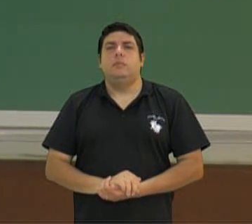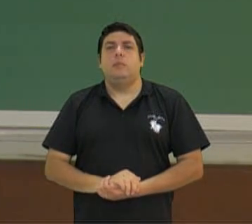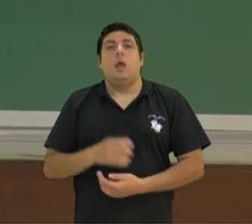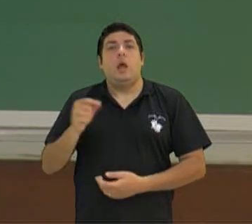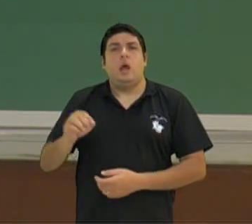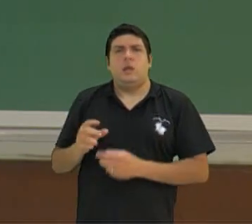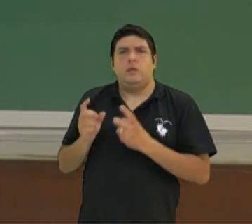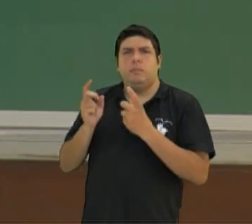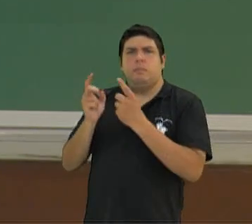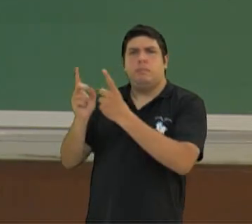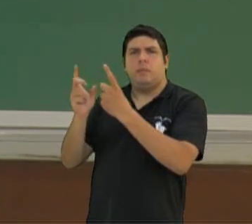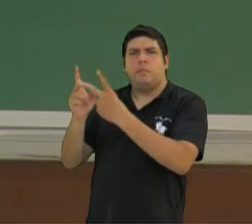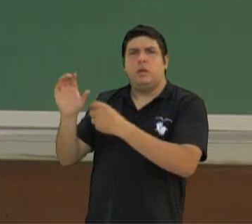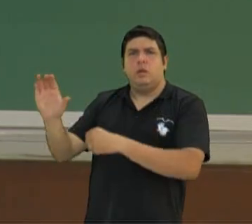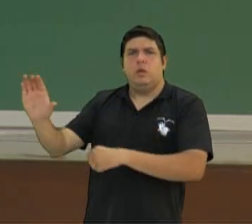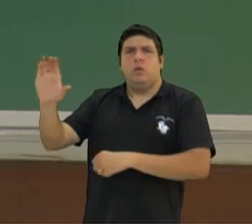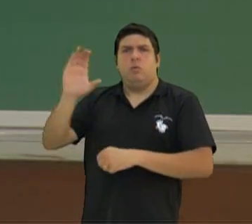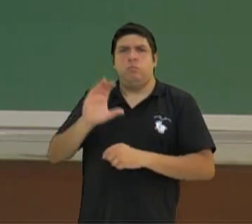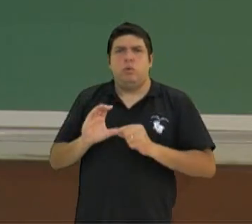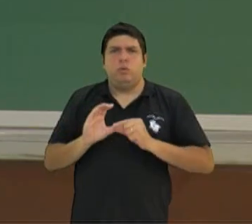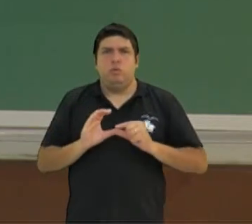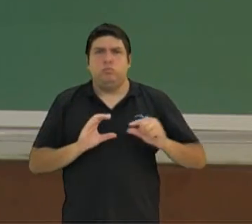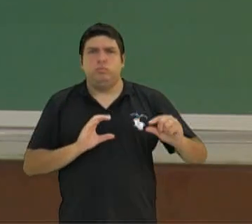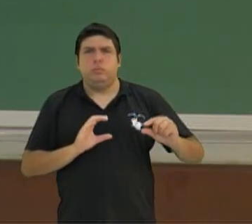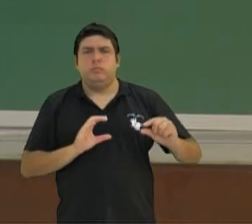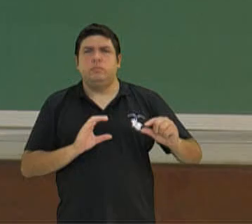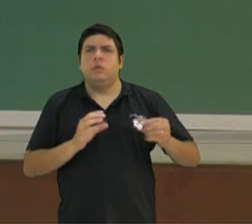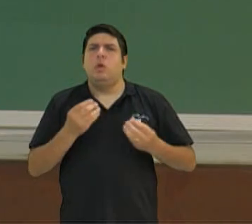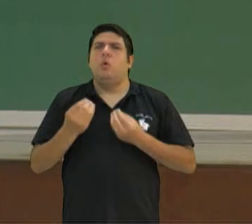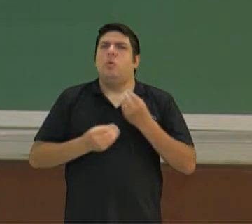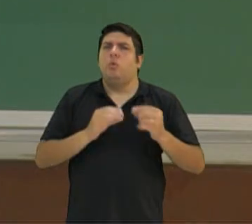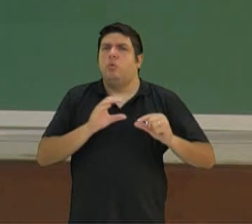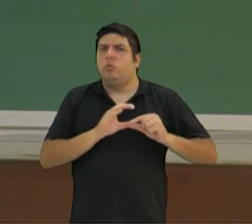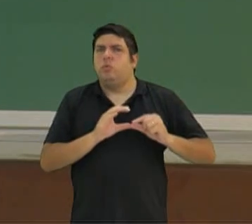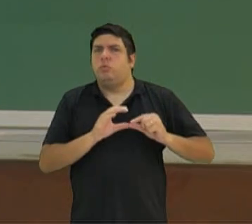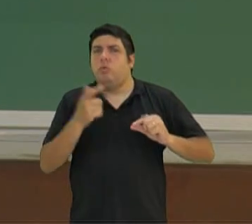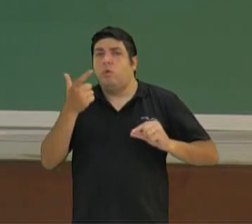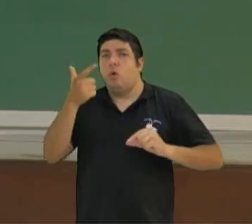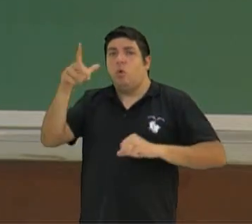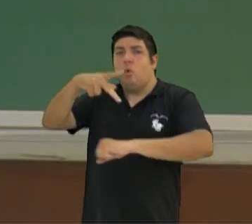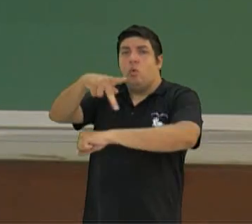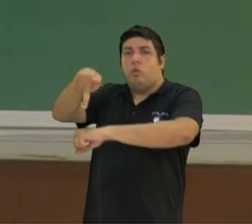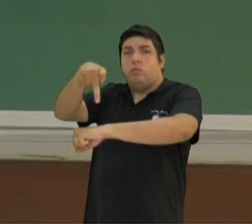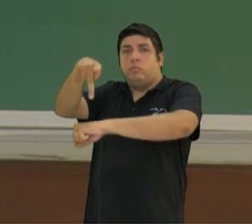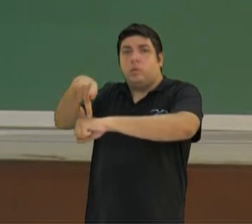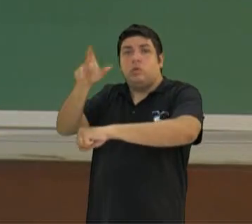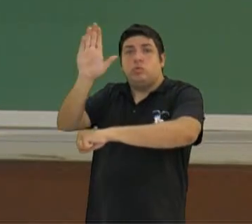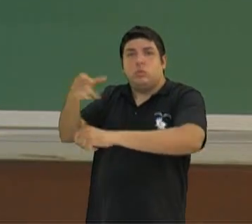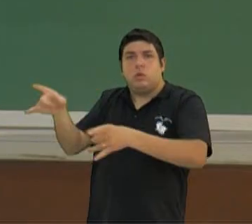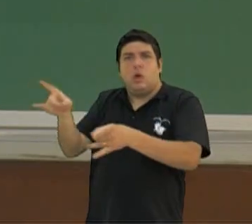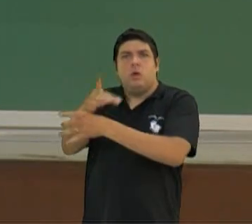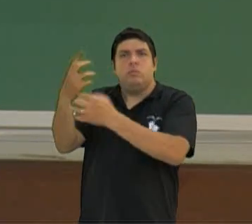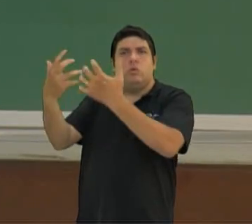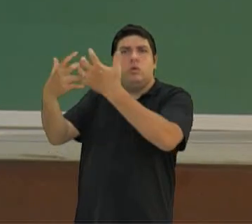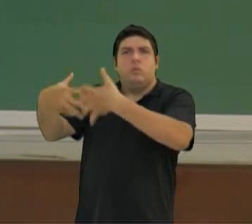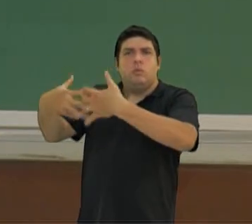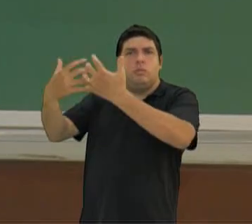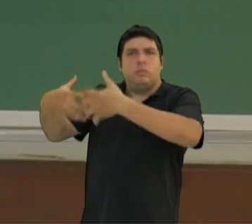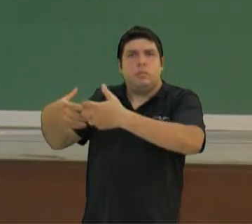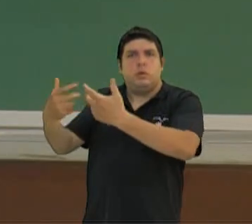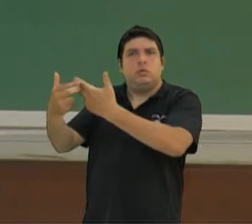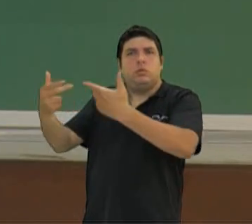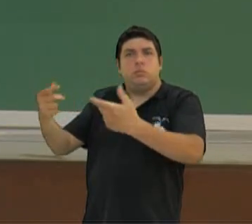Na importação de máquinas, precisava comprar máquinas de outras partes do mundo. Em outros lugares do mundo já tinha